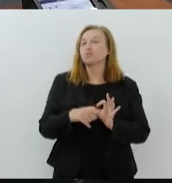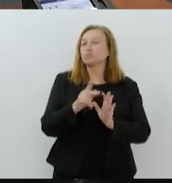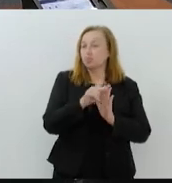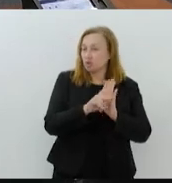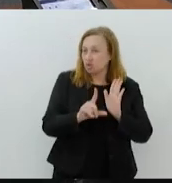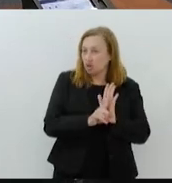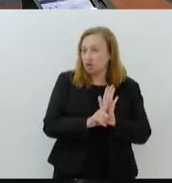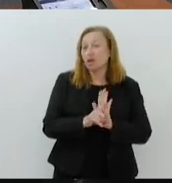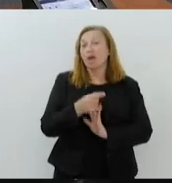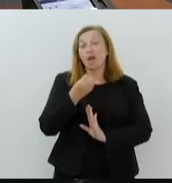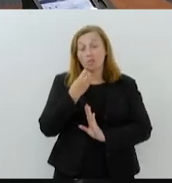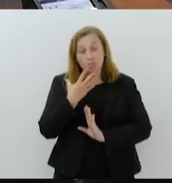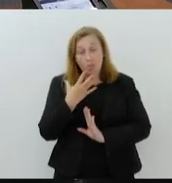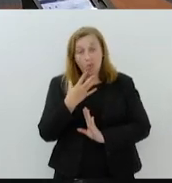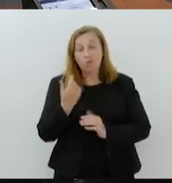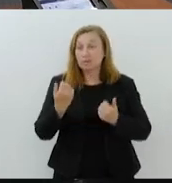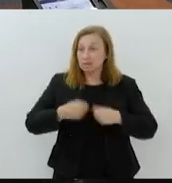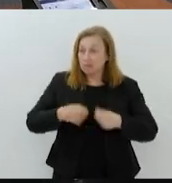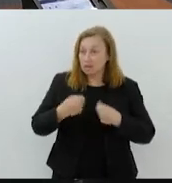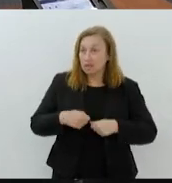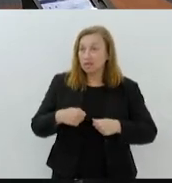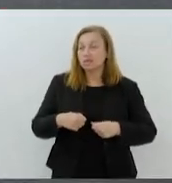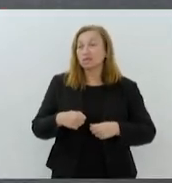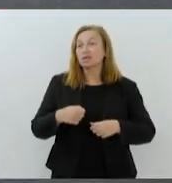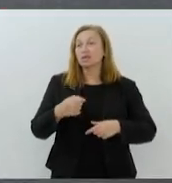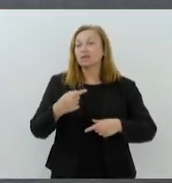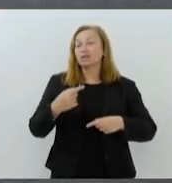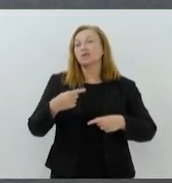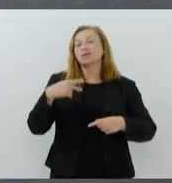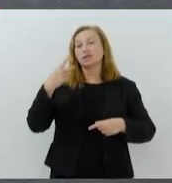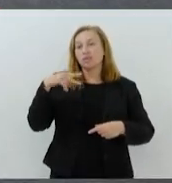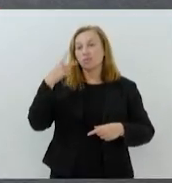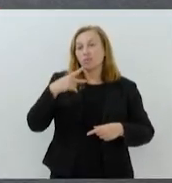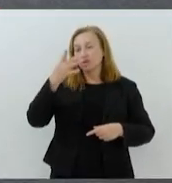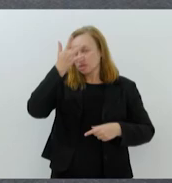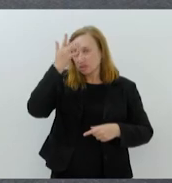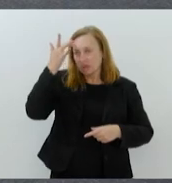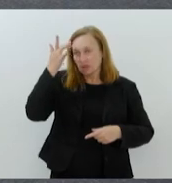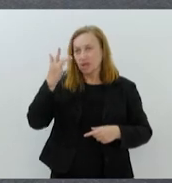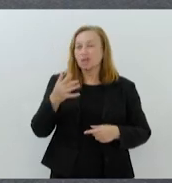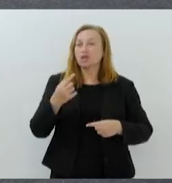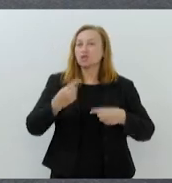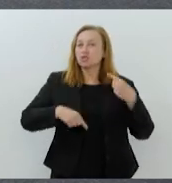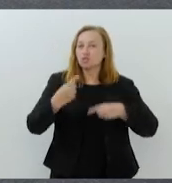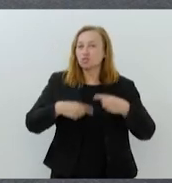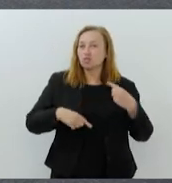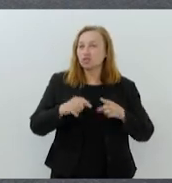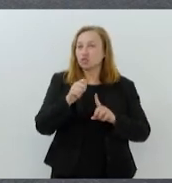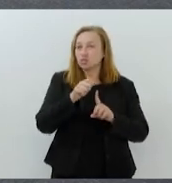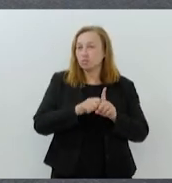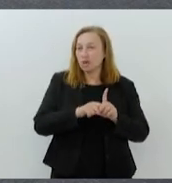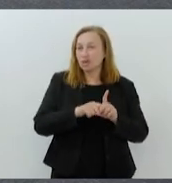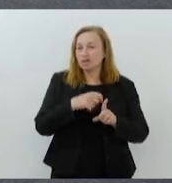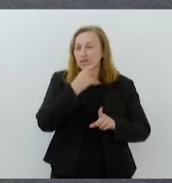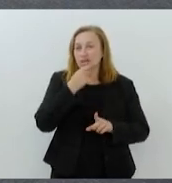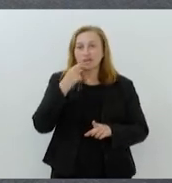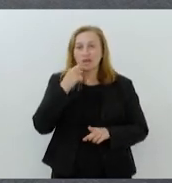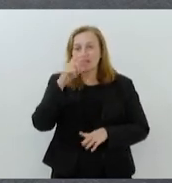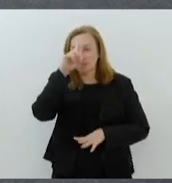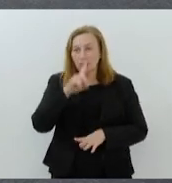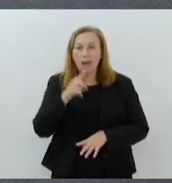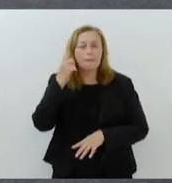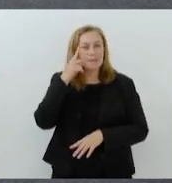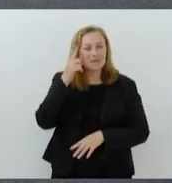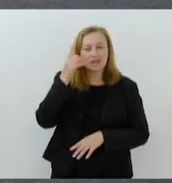a necessidade da política de saúde mental. Debater no Setembro Amarelo é fundamental, ainda mais pensar a saúde